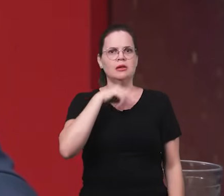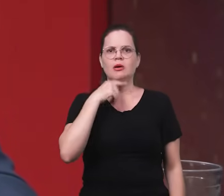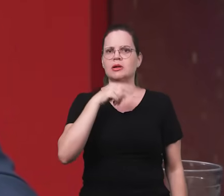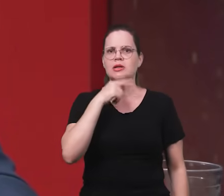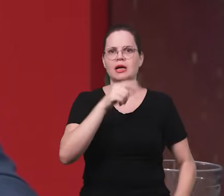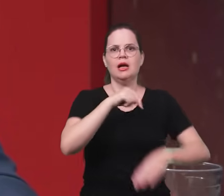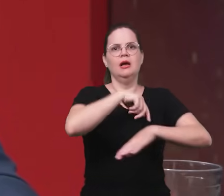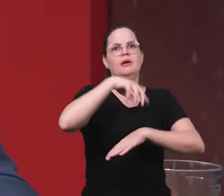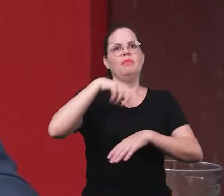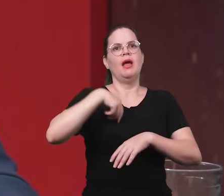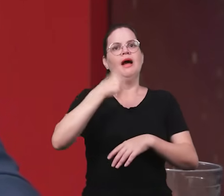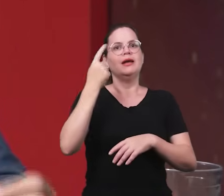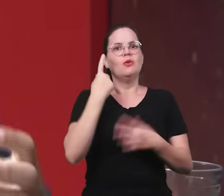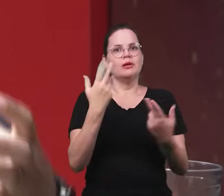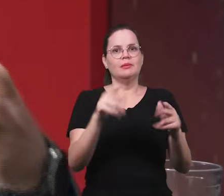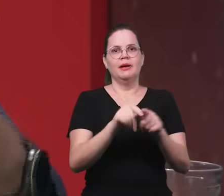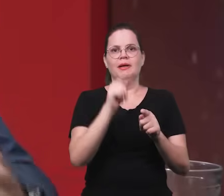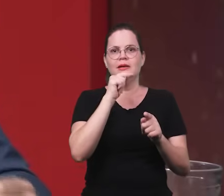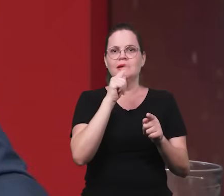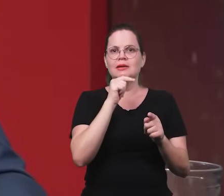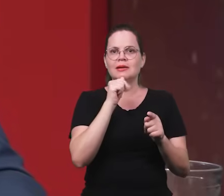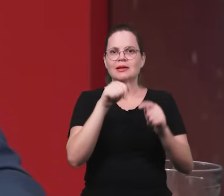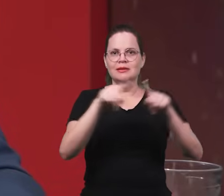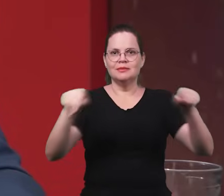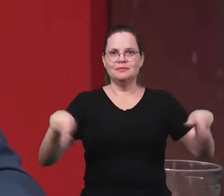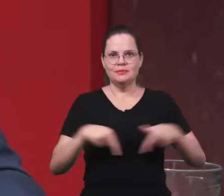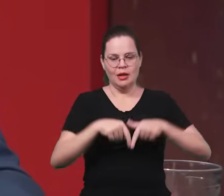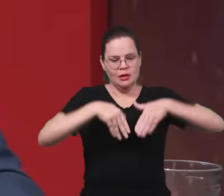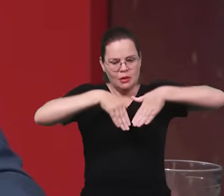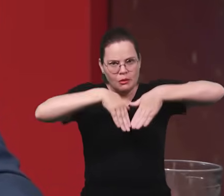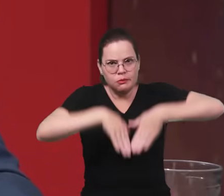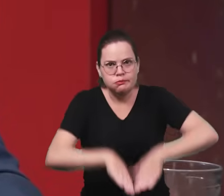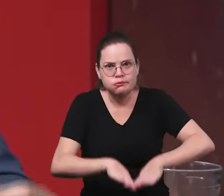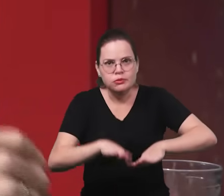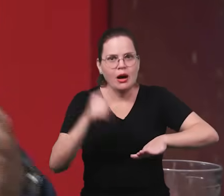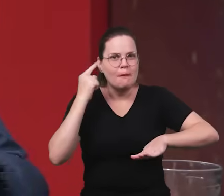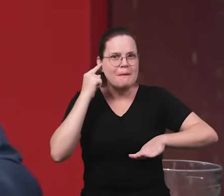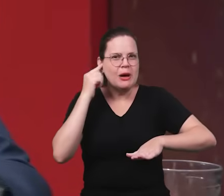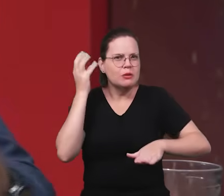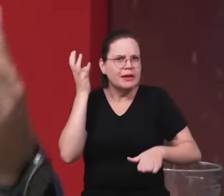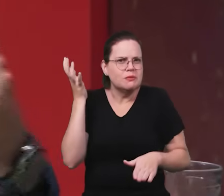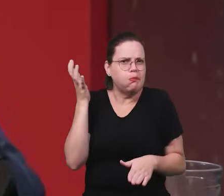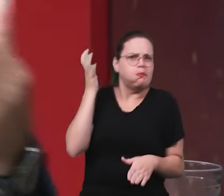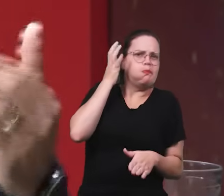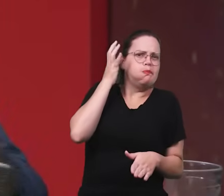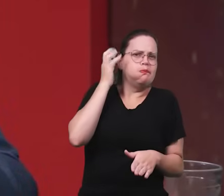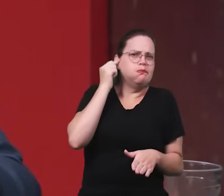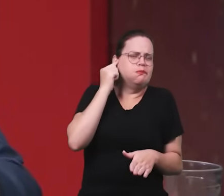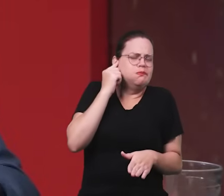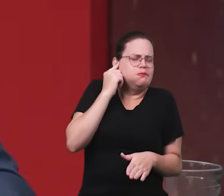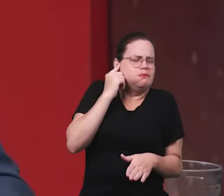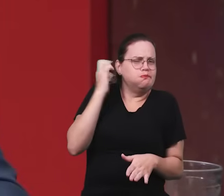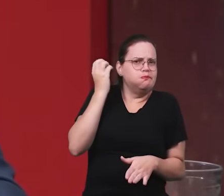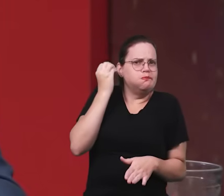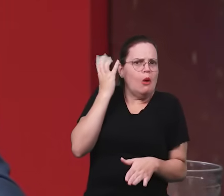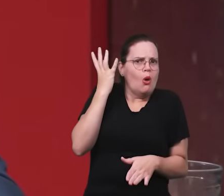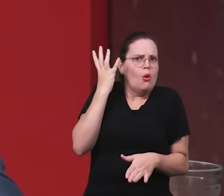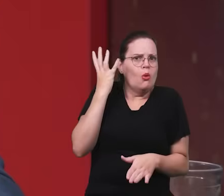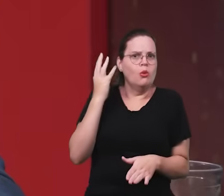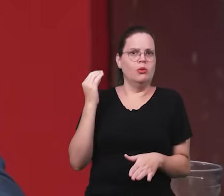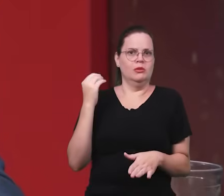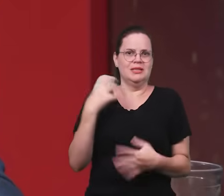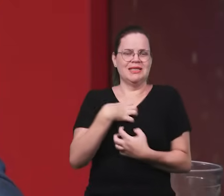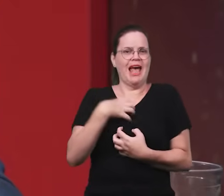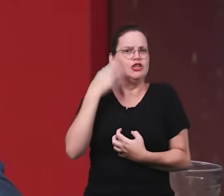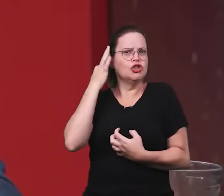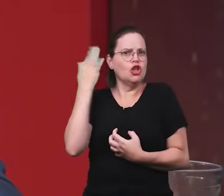Então você desce lá numa piscina, você vai sentir a pressão no tímpano, né? De fora para dentro. Quando você